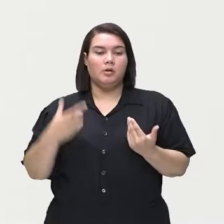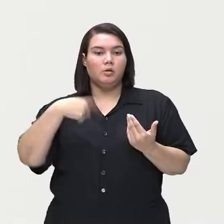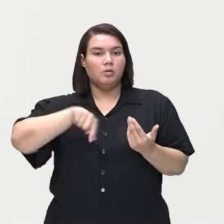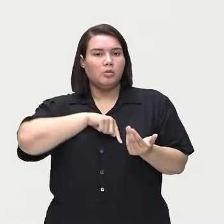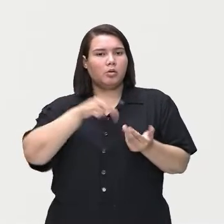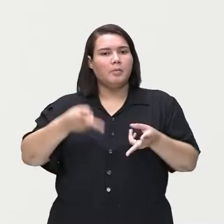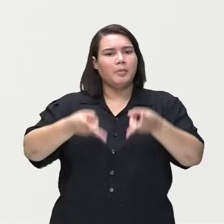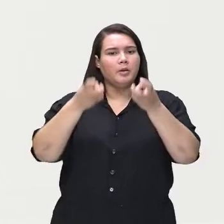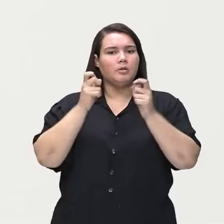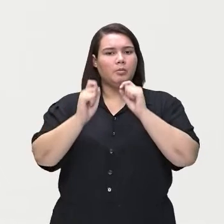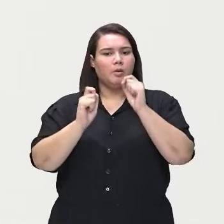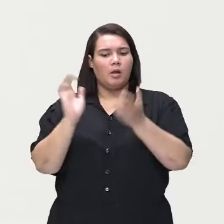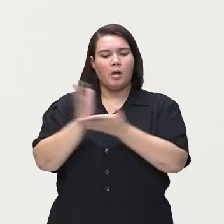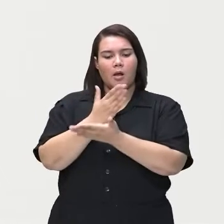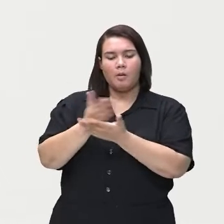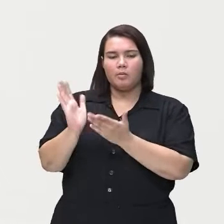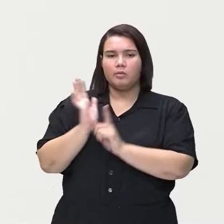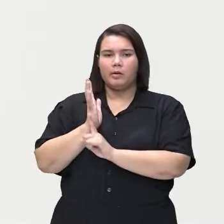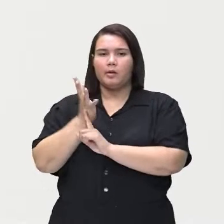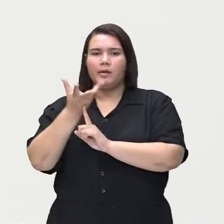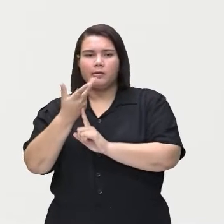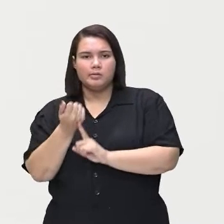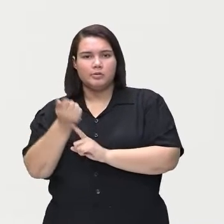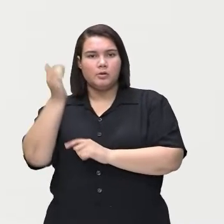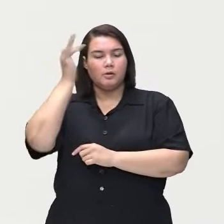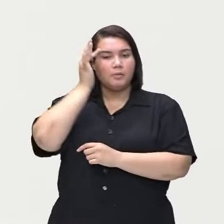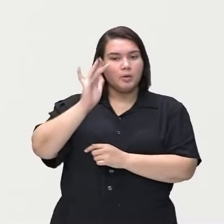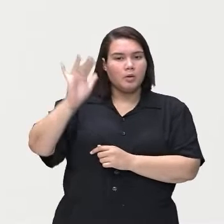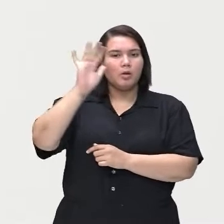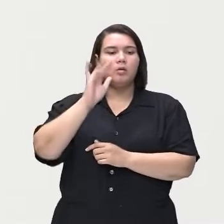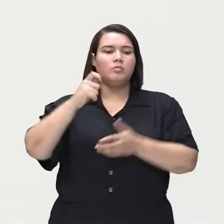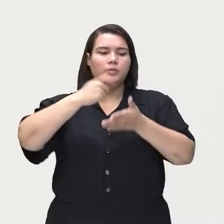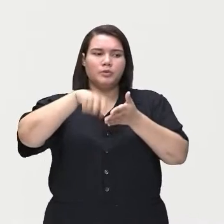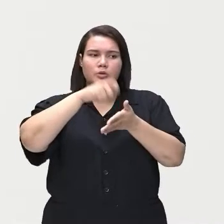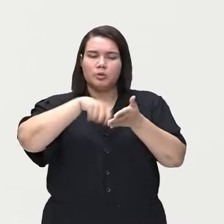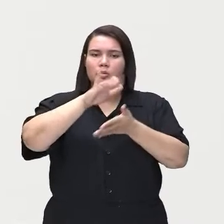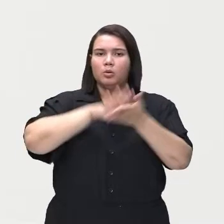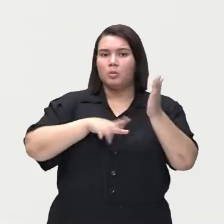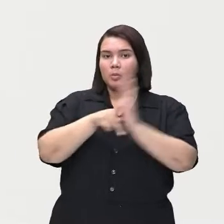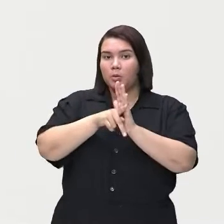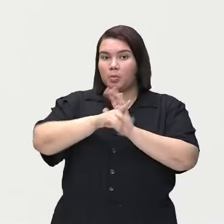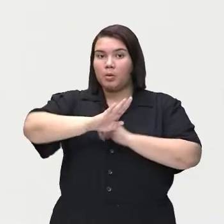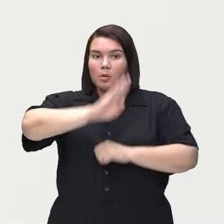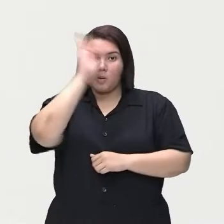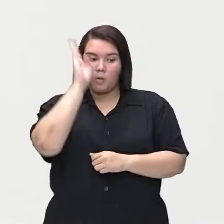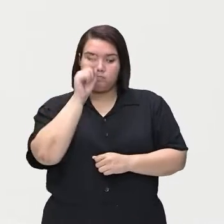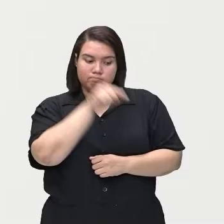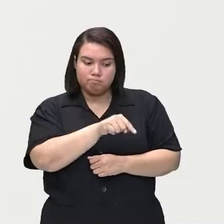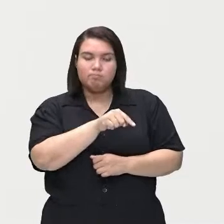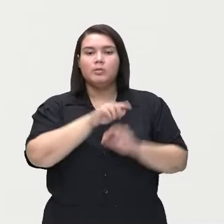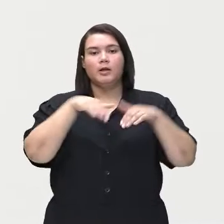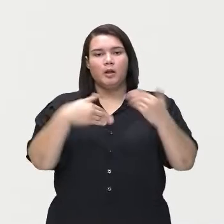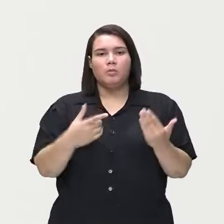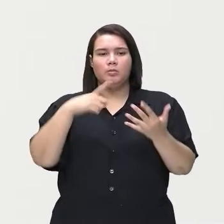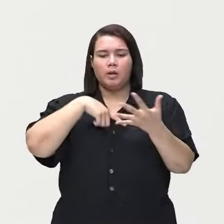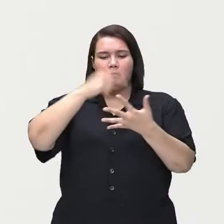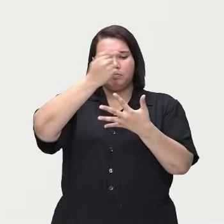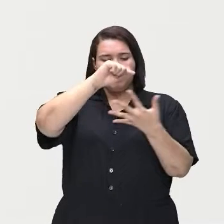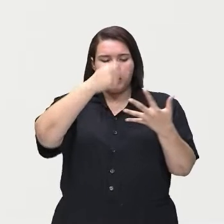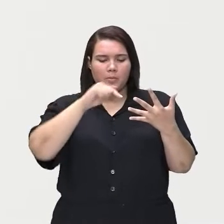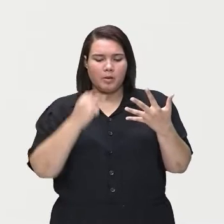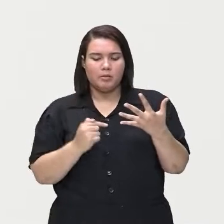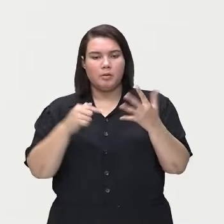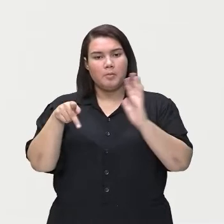que alguns artistas, filósofos e escritores romanos vão pegar esses elementos que